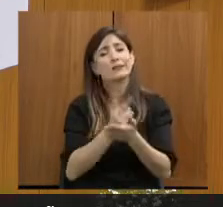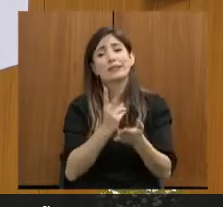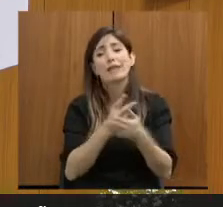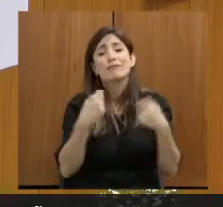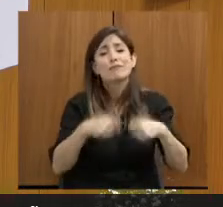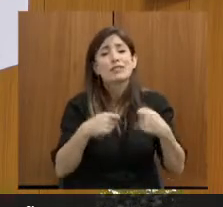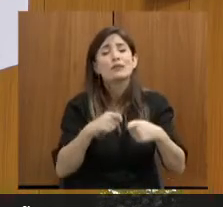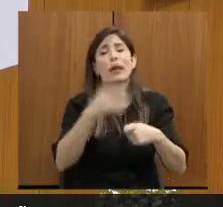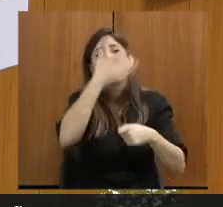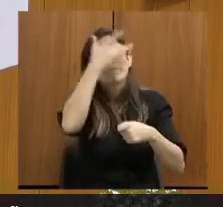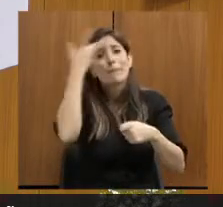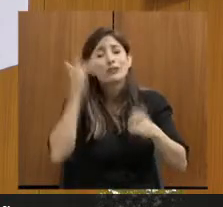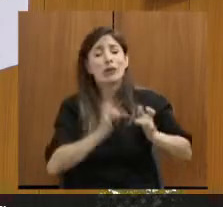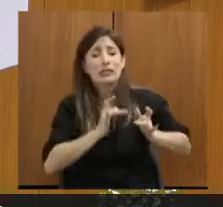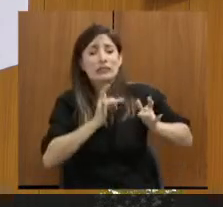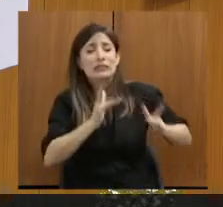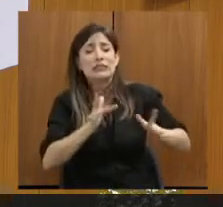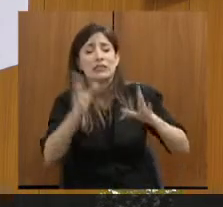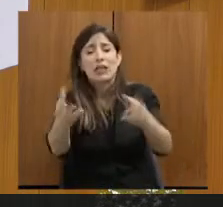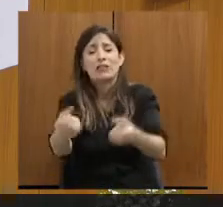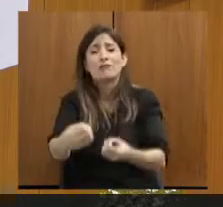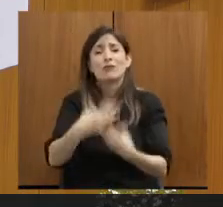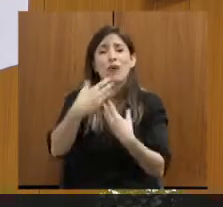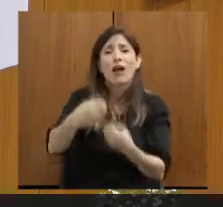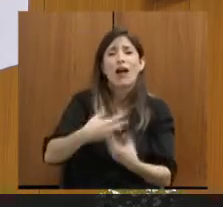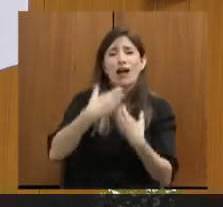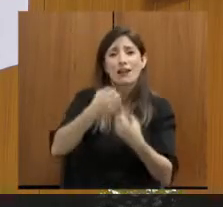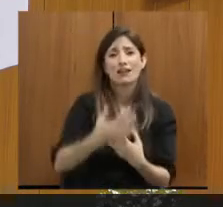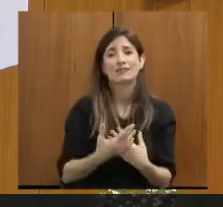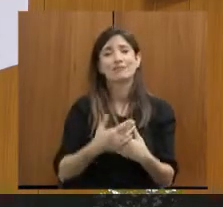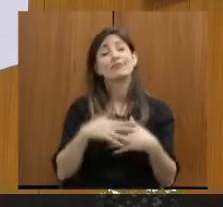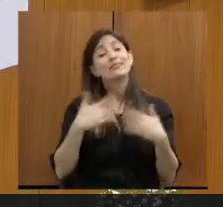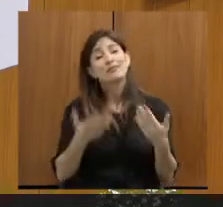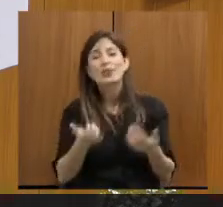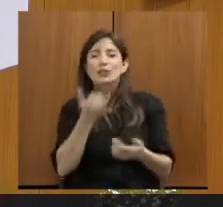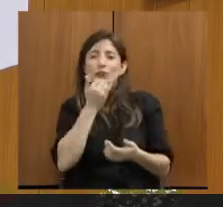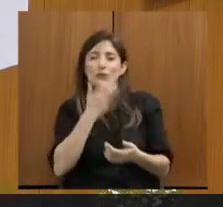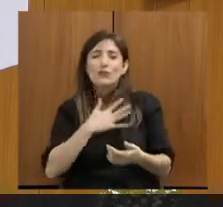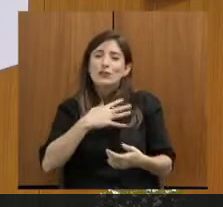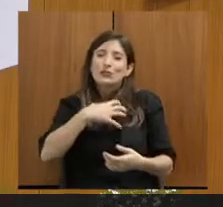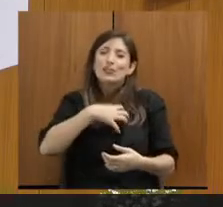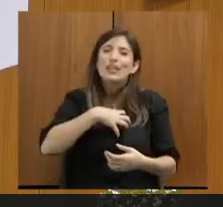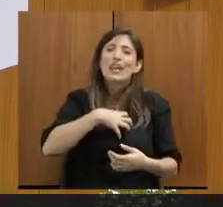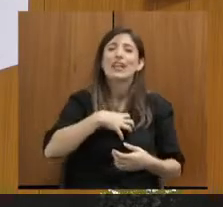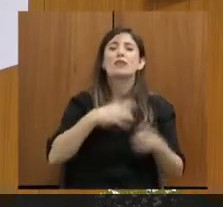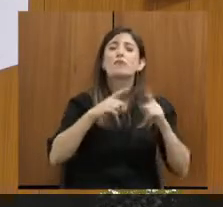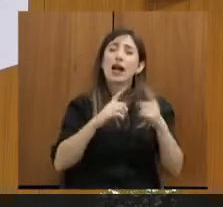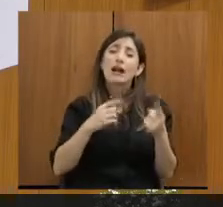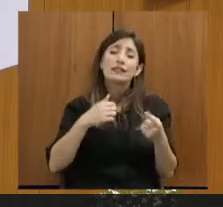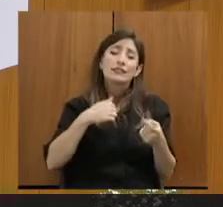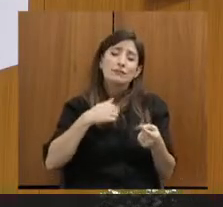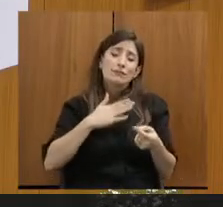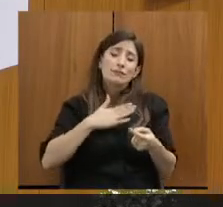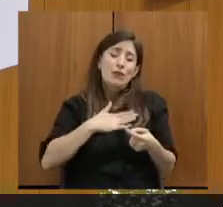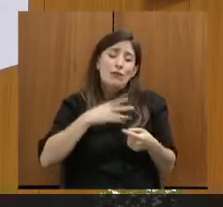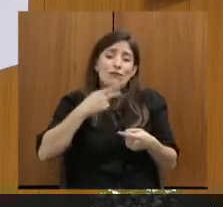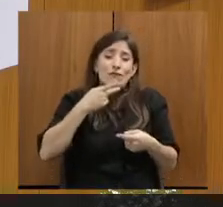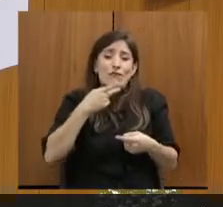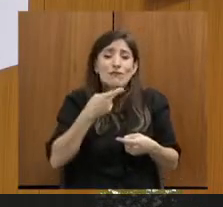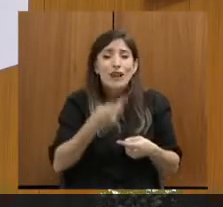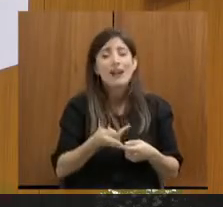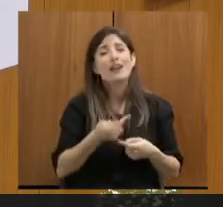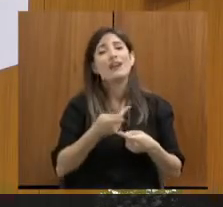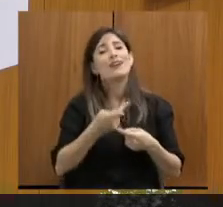garantida também vocês desculpa o jeito de eu falar que eu falo meio assim mas no popular porque eu economizo as palavras que eu não sou muito assim legal nas